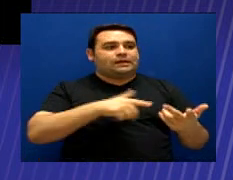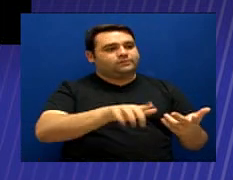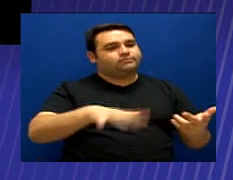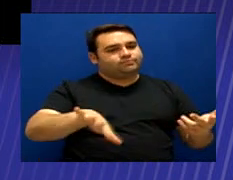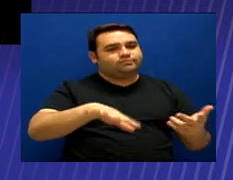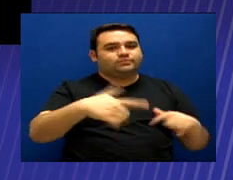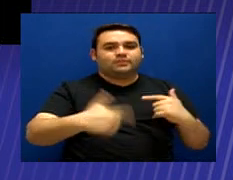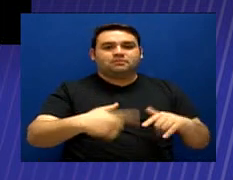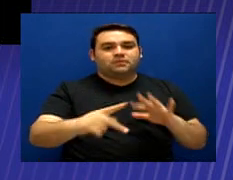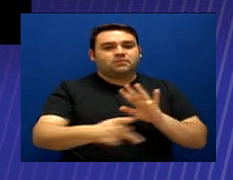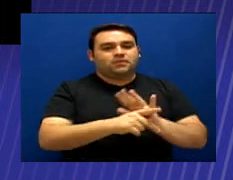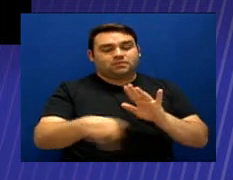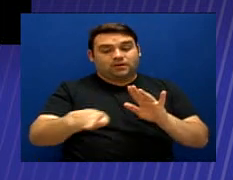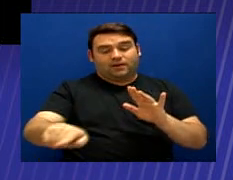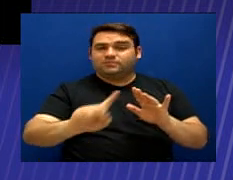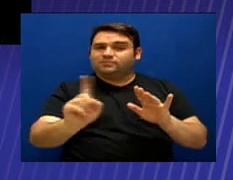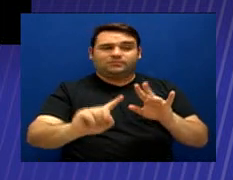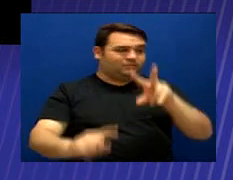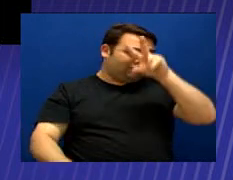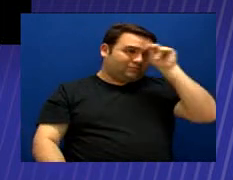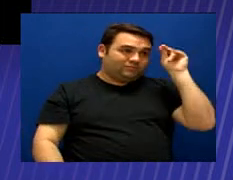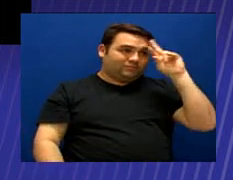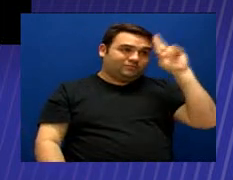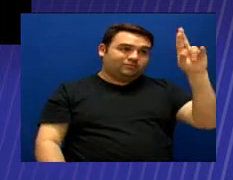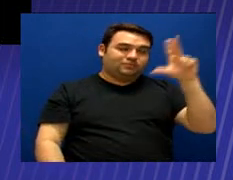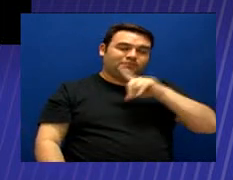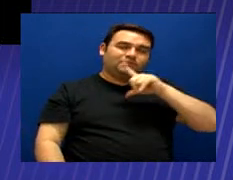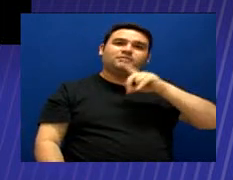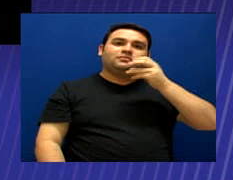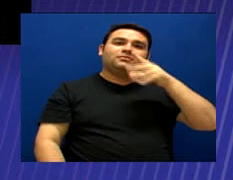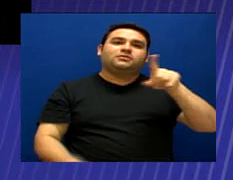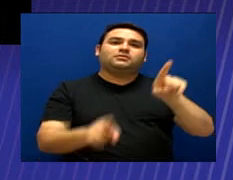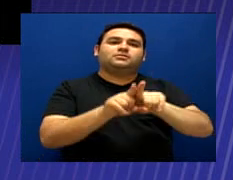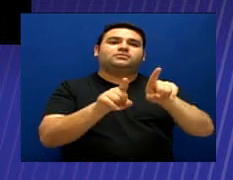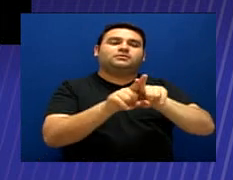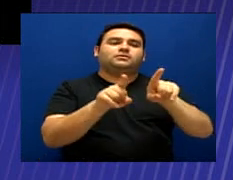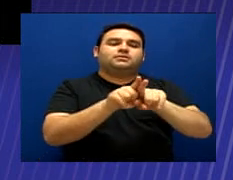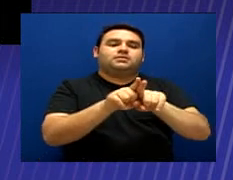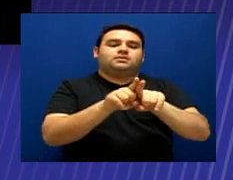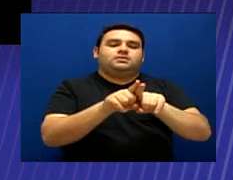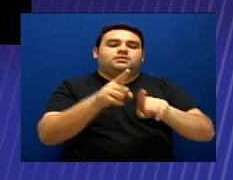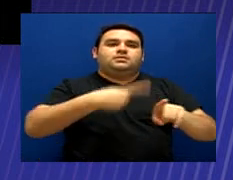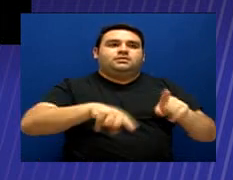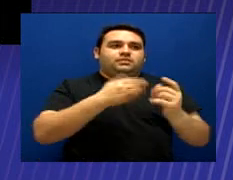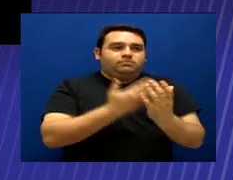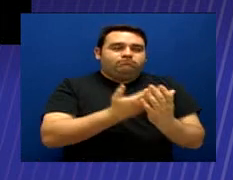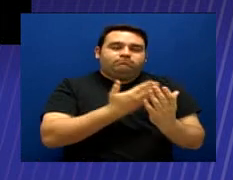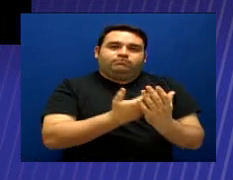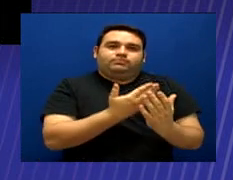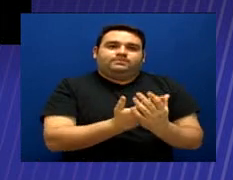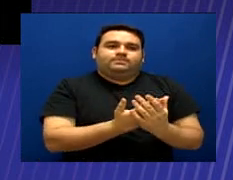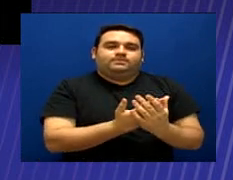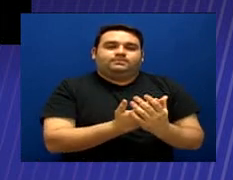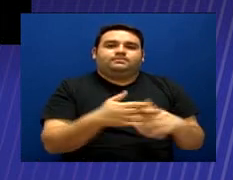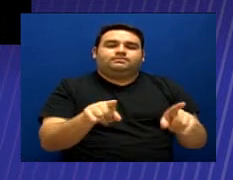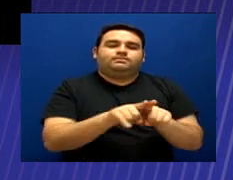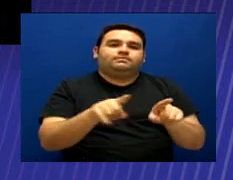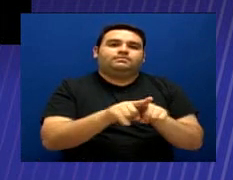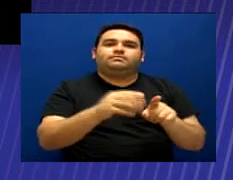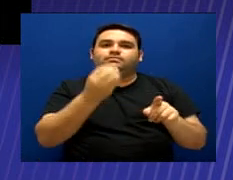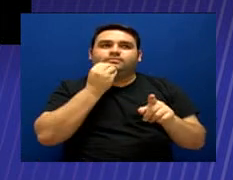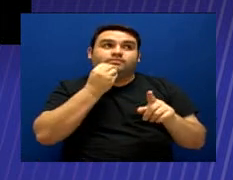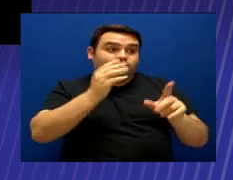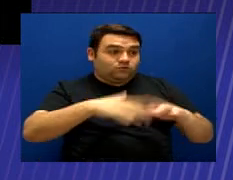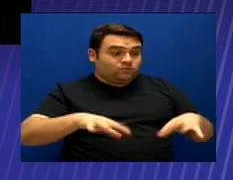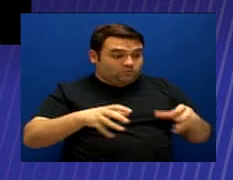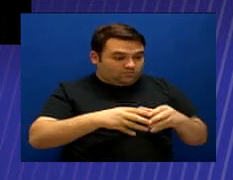papel que não caberia, em tese, a elas. Então, isso também seria interessante a gente analisar e tentar,